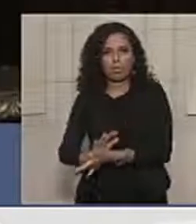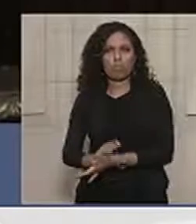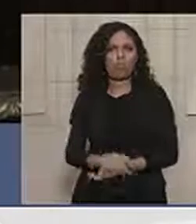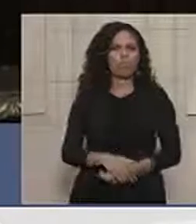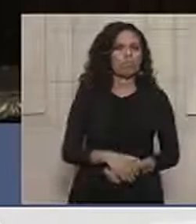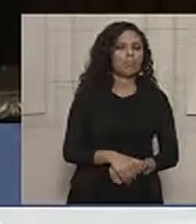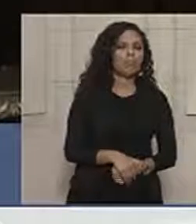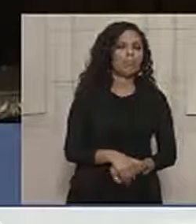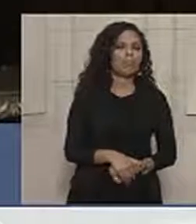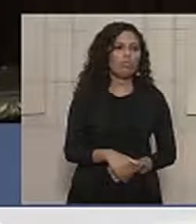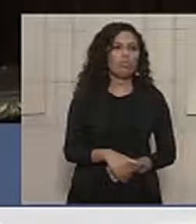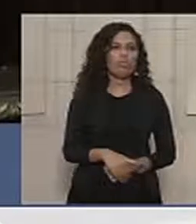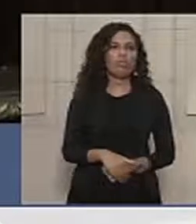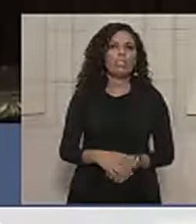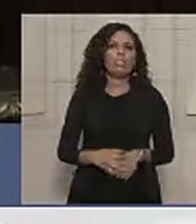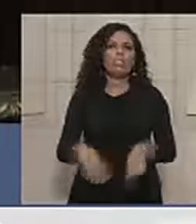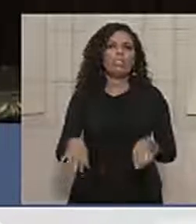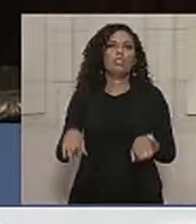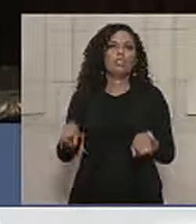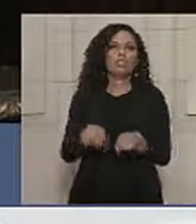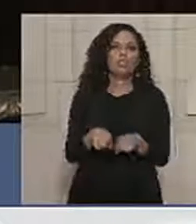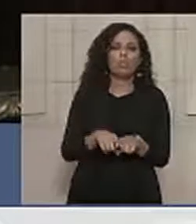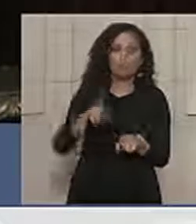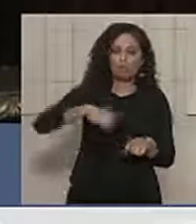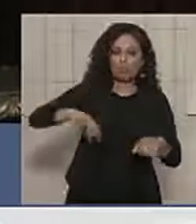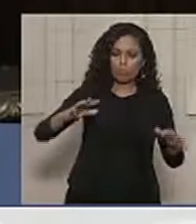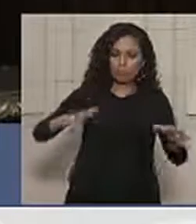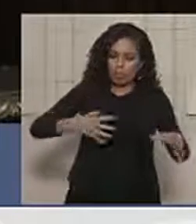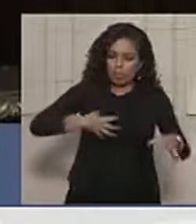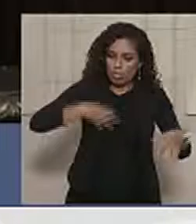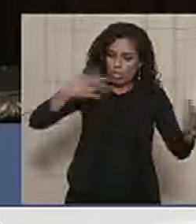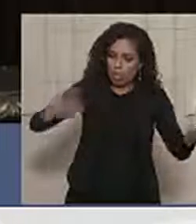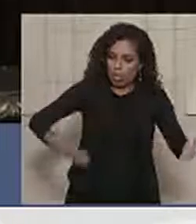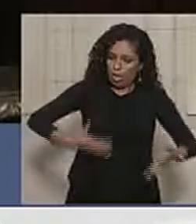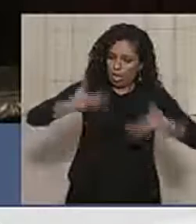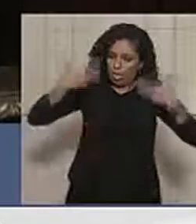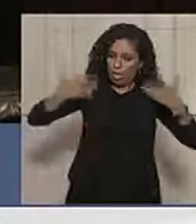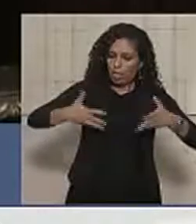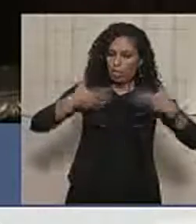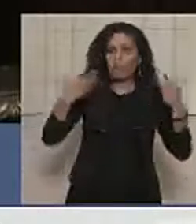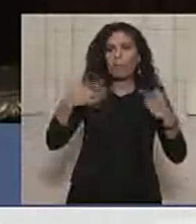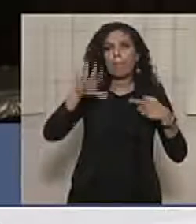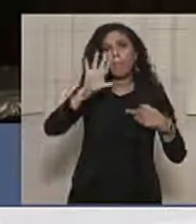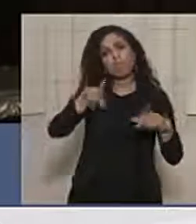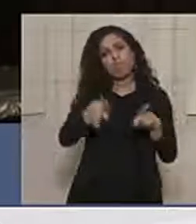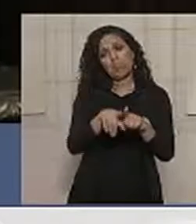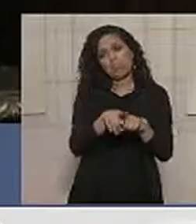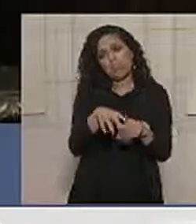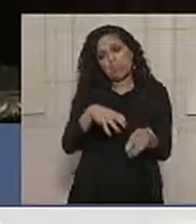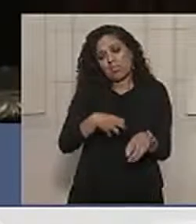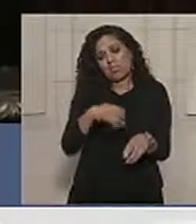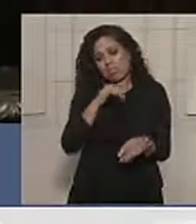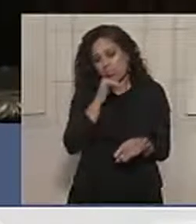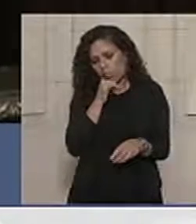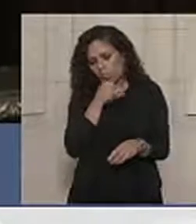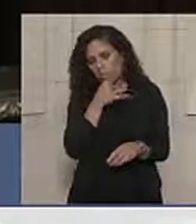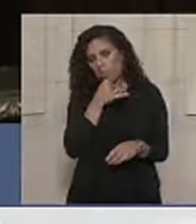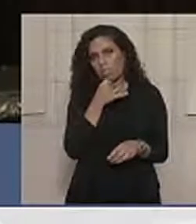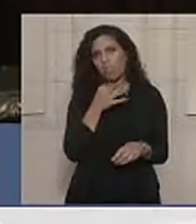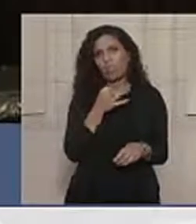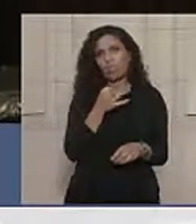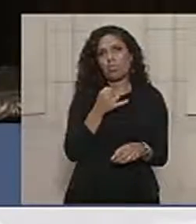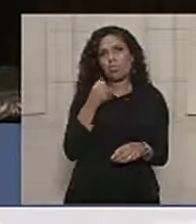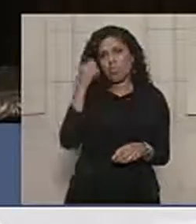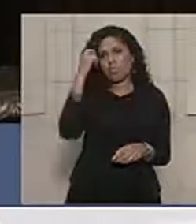desigual. E ao mesmo tempo que nós comemoramos essa homenagem, nós lamentamos a situação